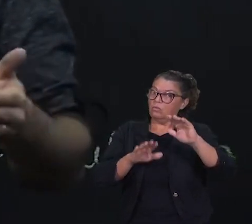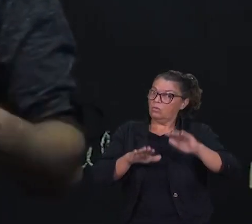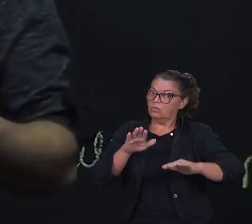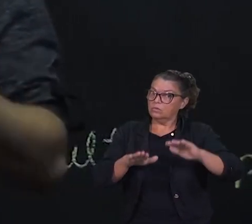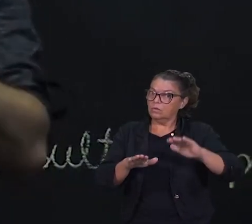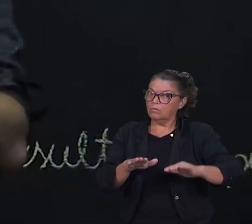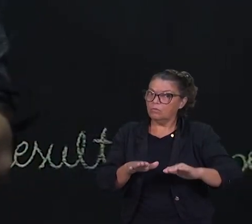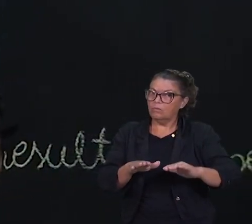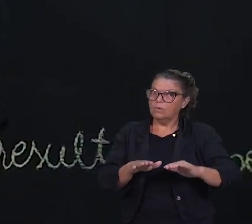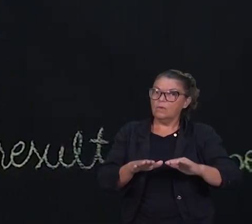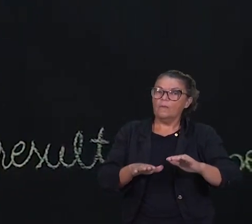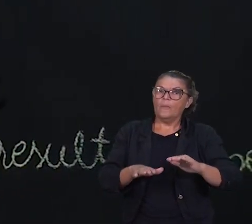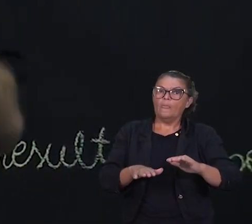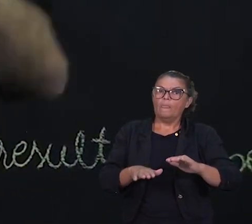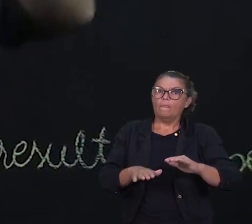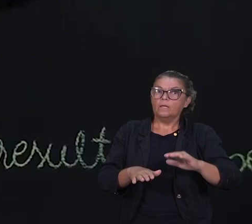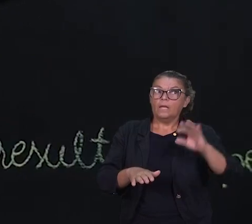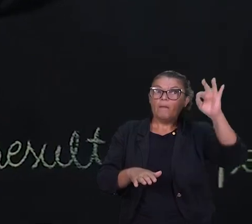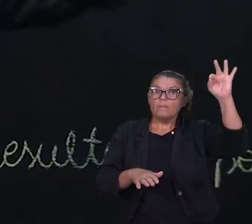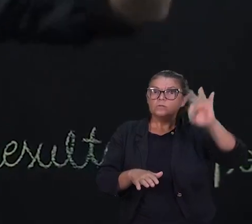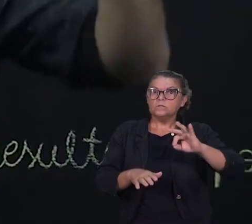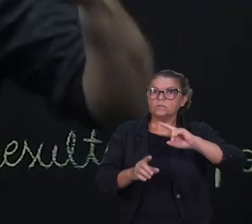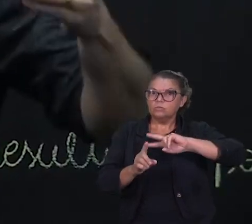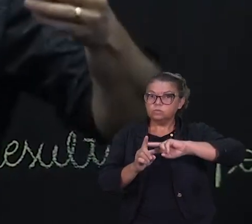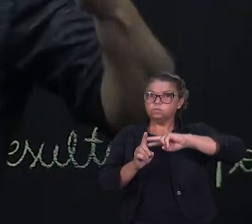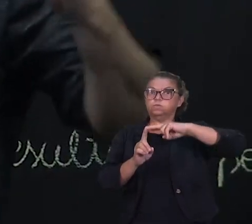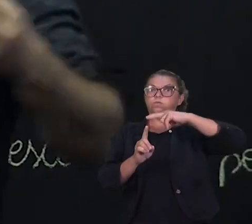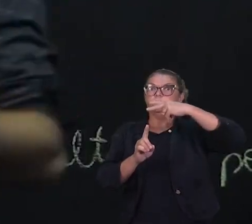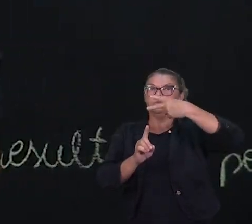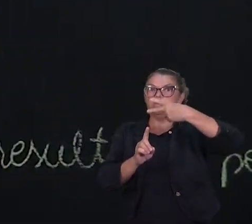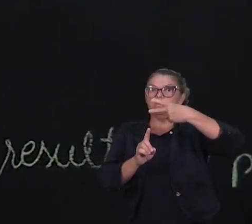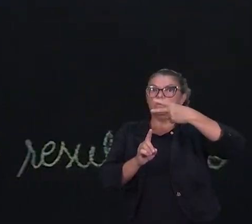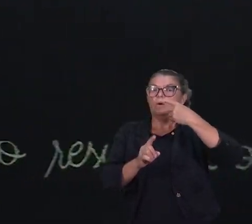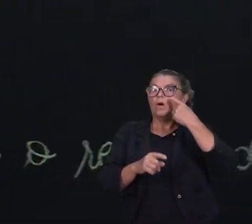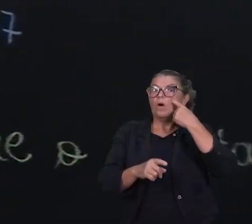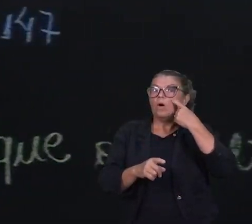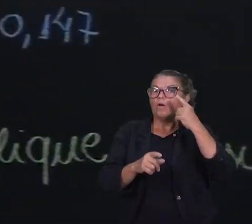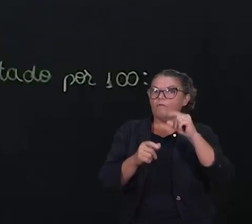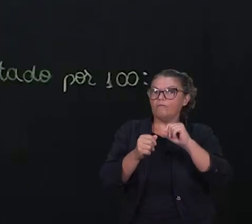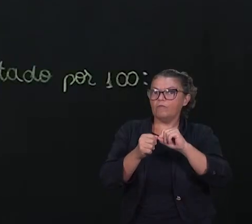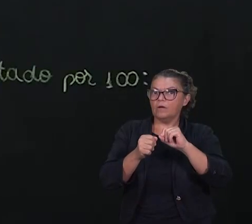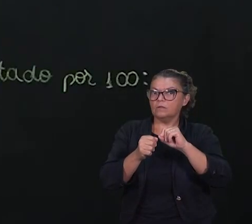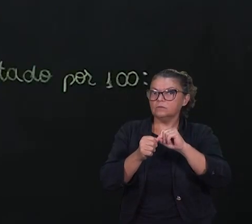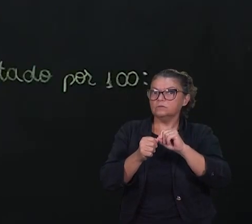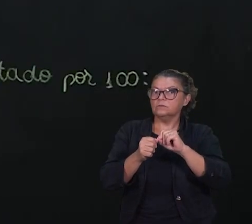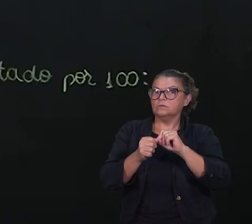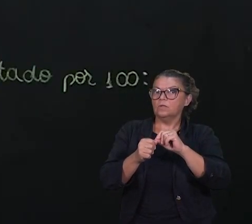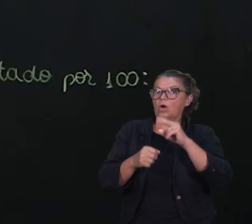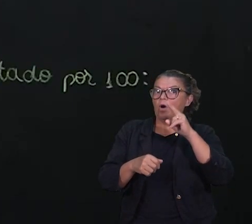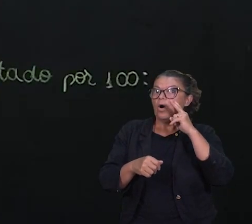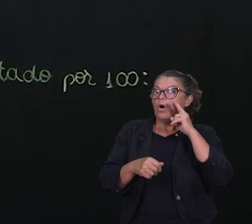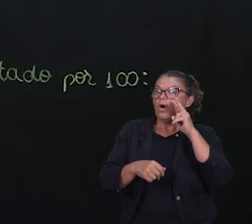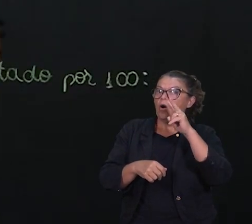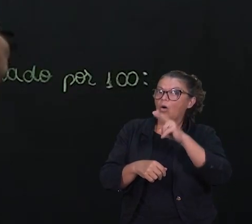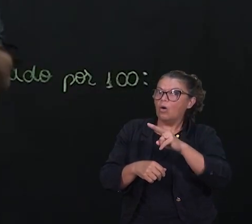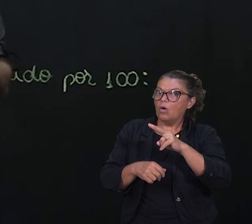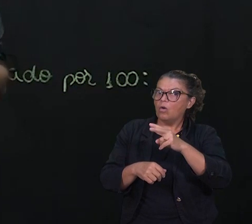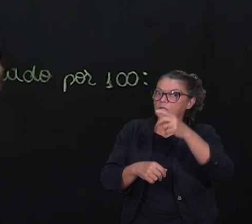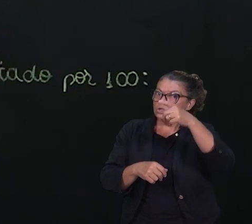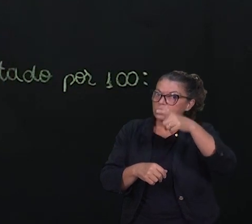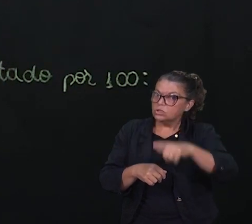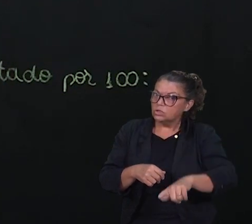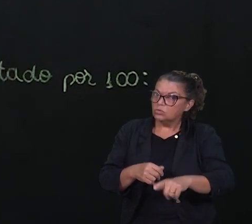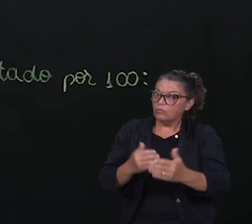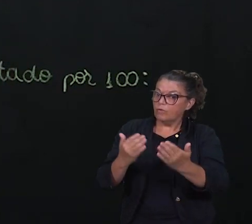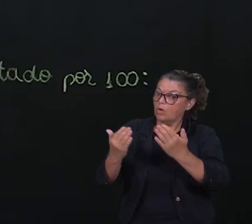ou seja, se a porcentagem de aumento foi muito alta ou não, você faz isso. Você verifica a diferença do novo